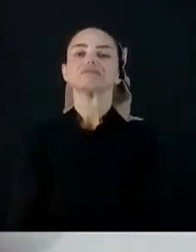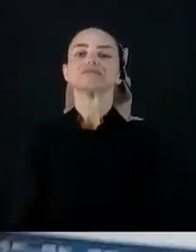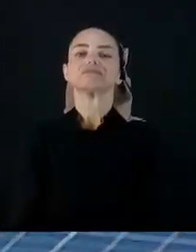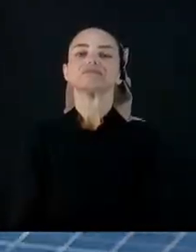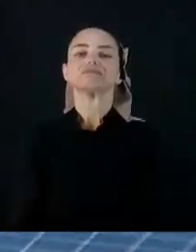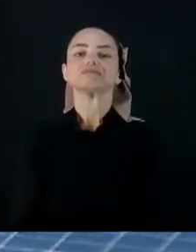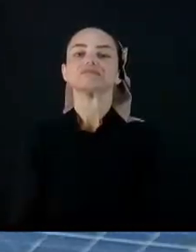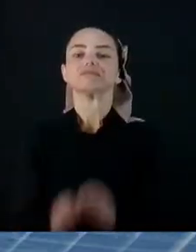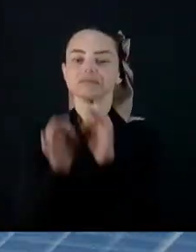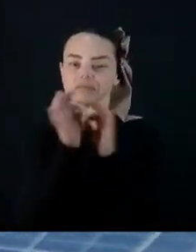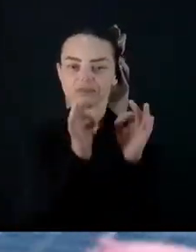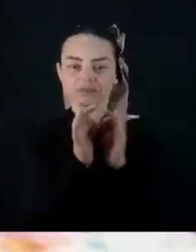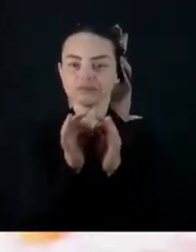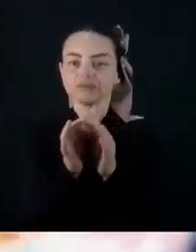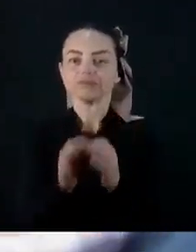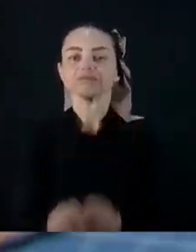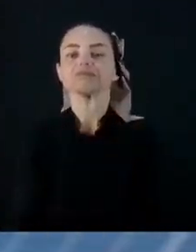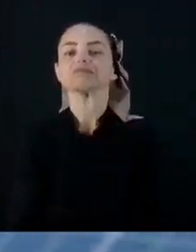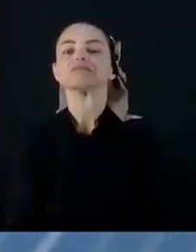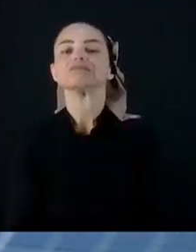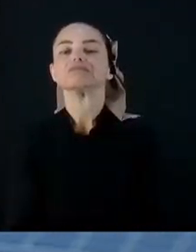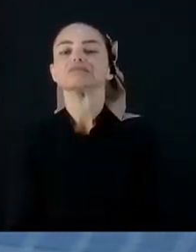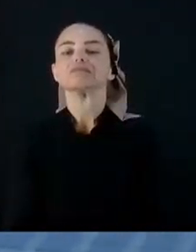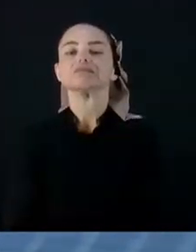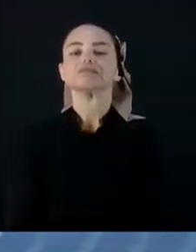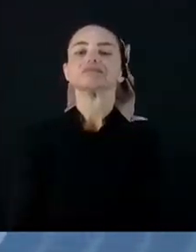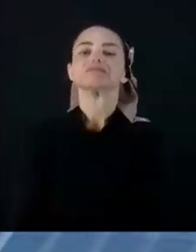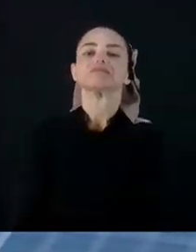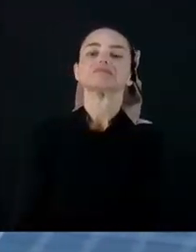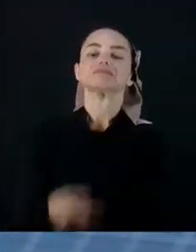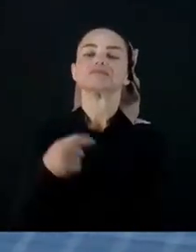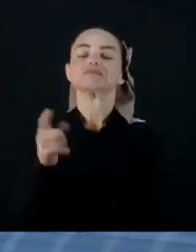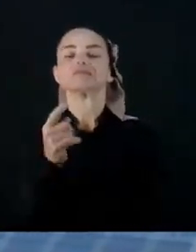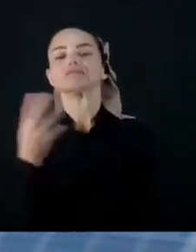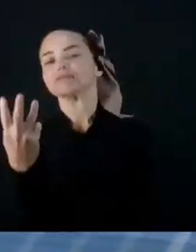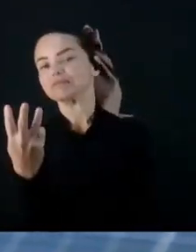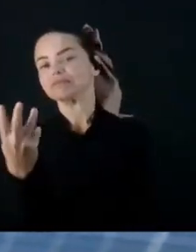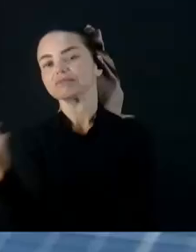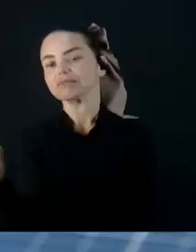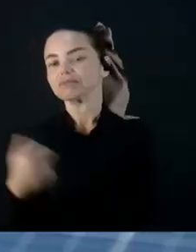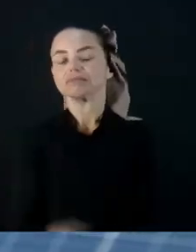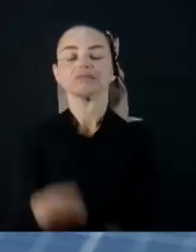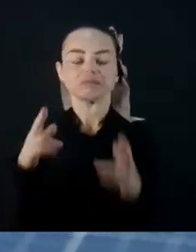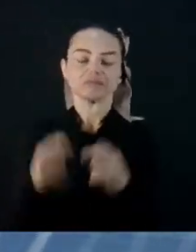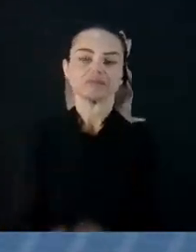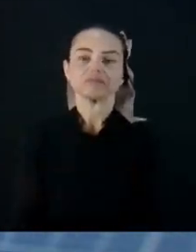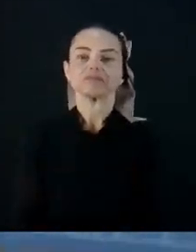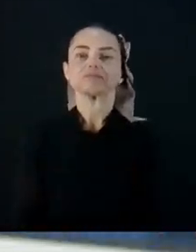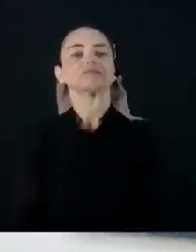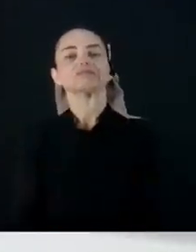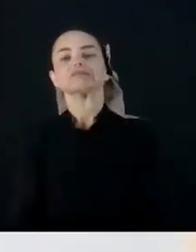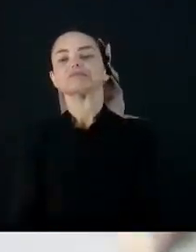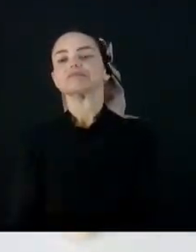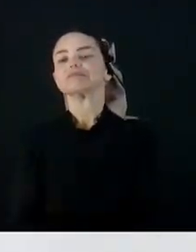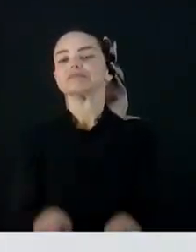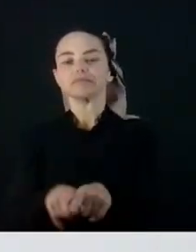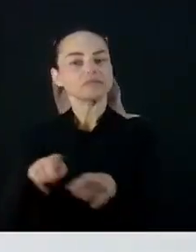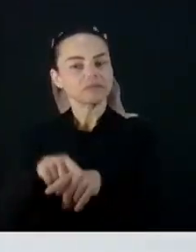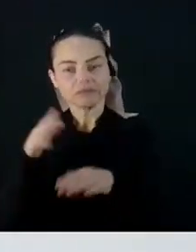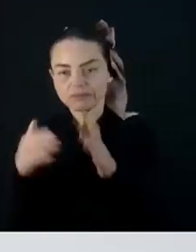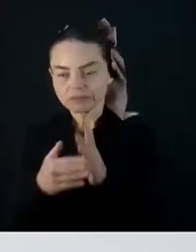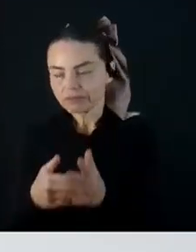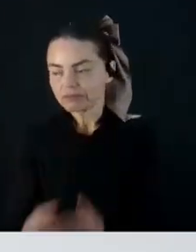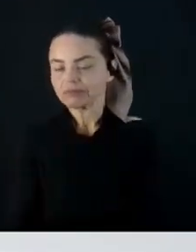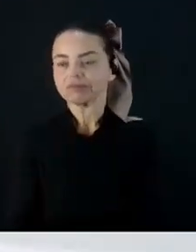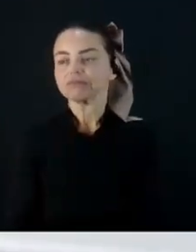as laterais, vai fazer uma costura de pesponto, igual nós fizemos no saquinho, nessa costurinha aqui em cima. Faz o acabamento